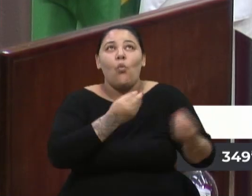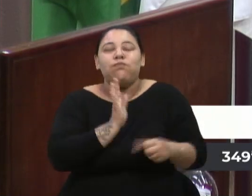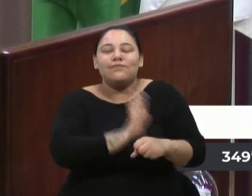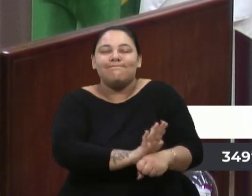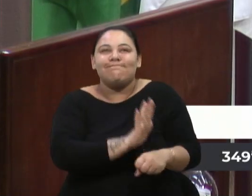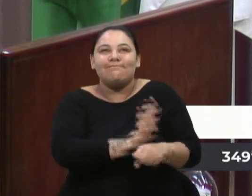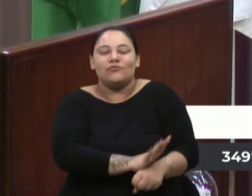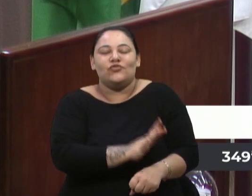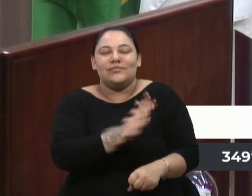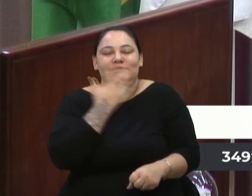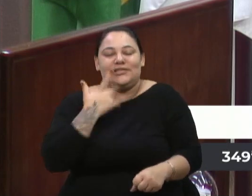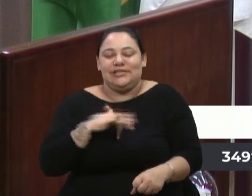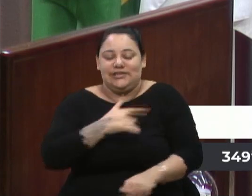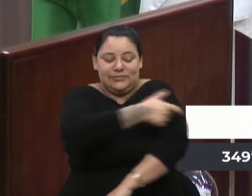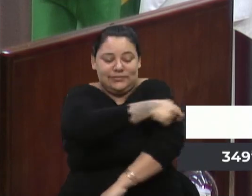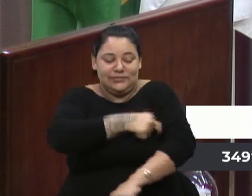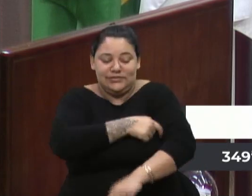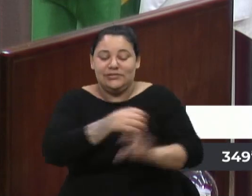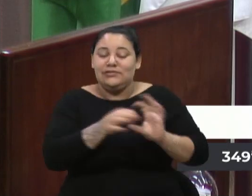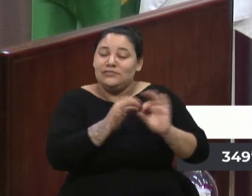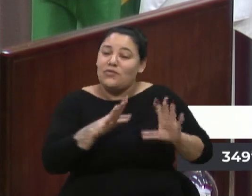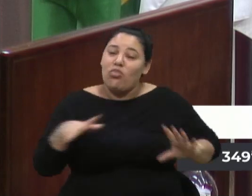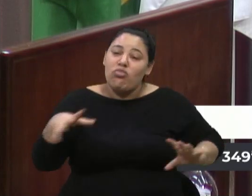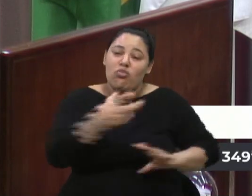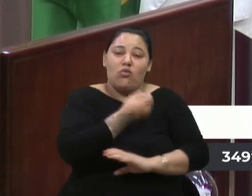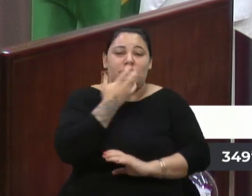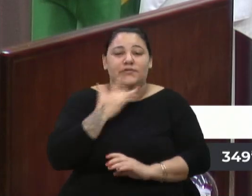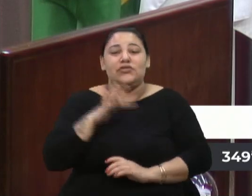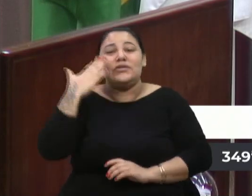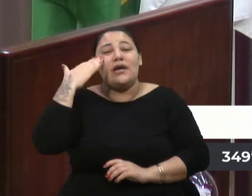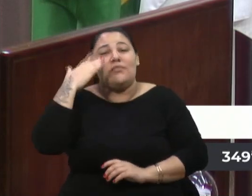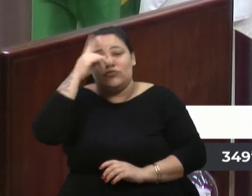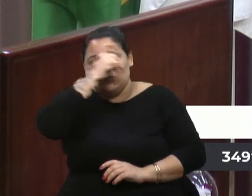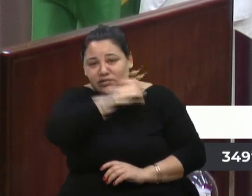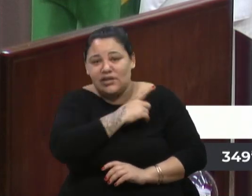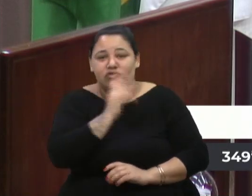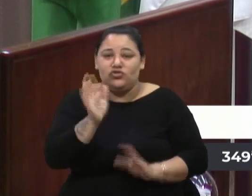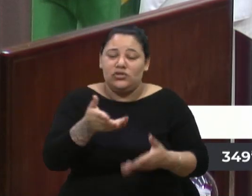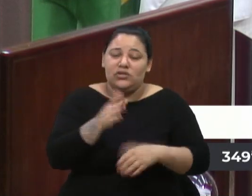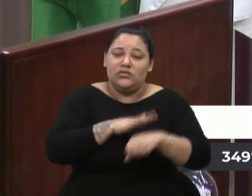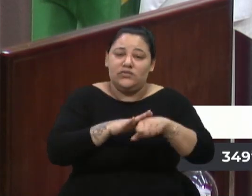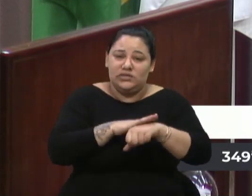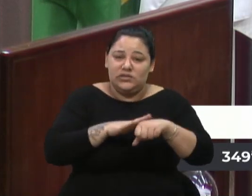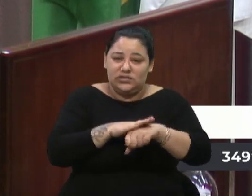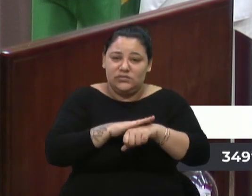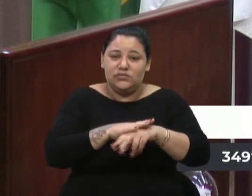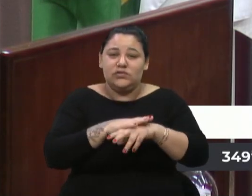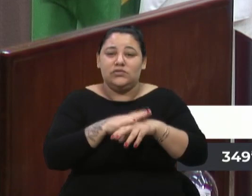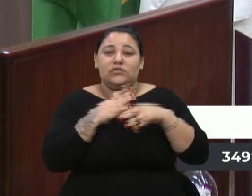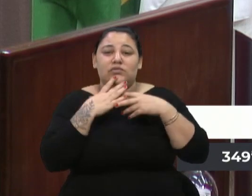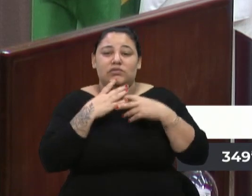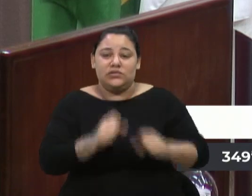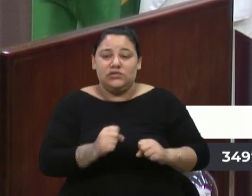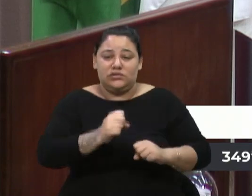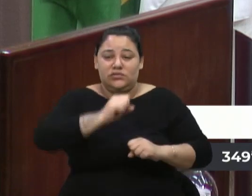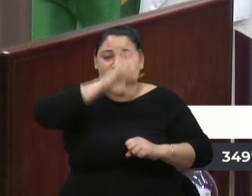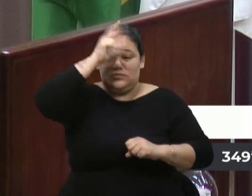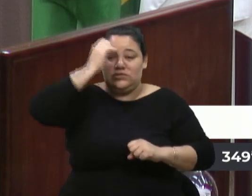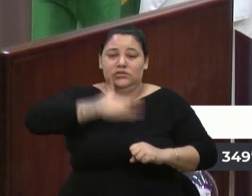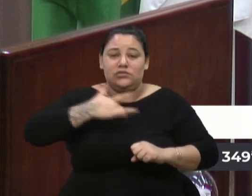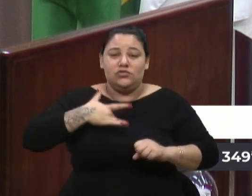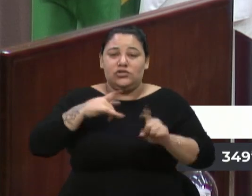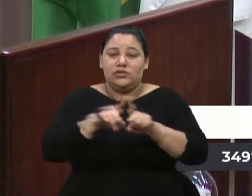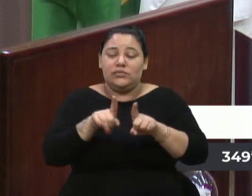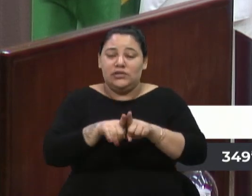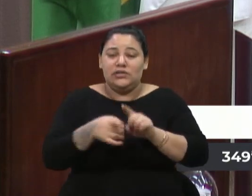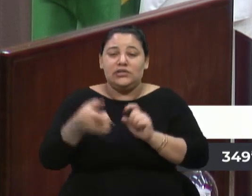equipamento esteja também disponível. A gente sabe das dificuldades, nós falamos aqui com a secretária municipal de saúde, em outras ocasiões, acho que até antes, ainda com o